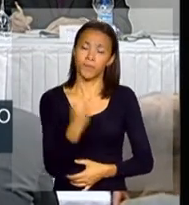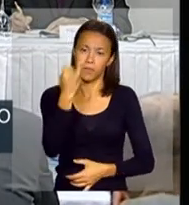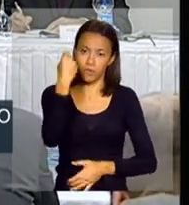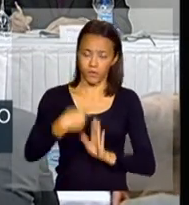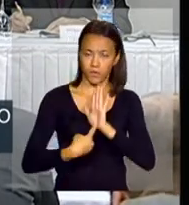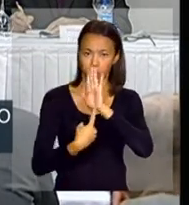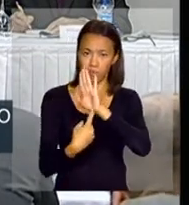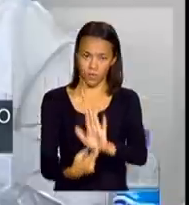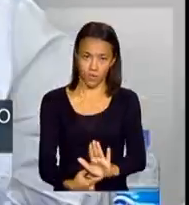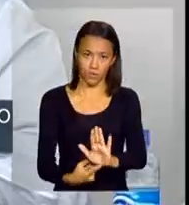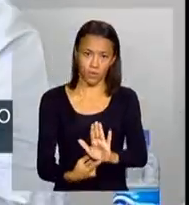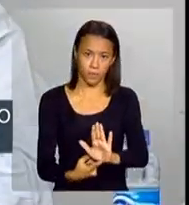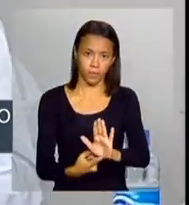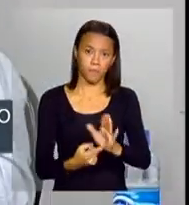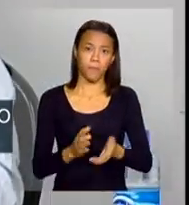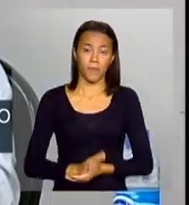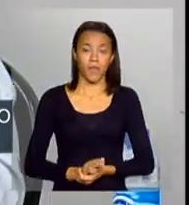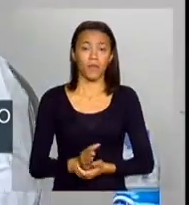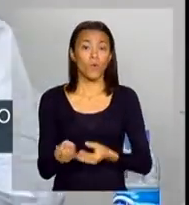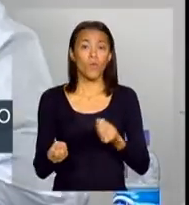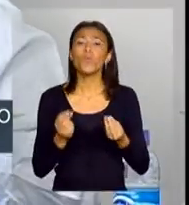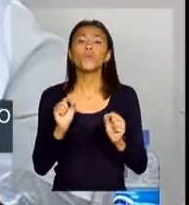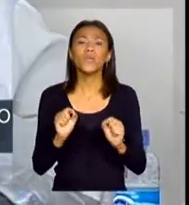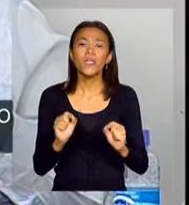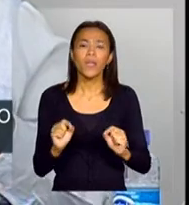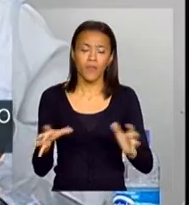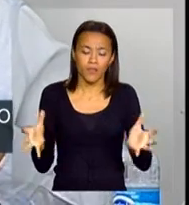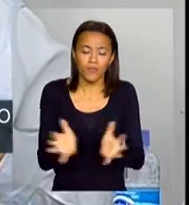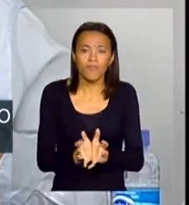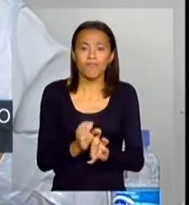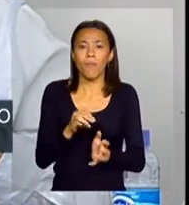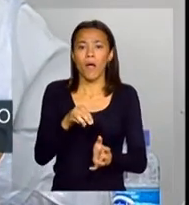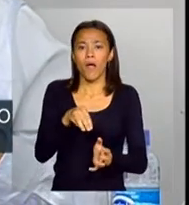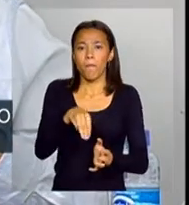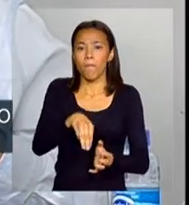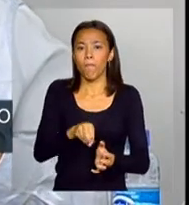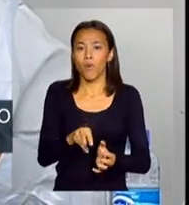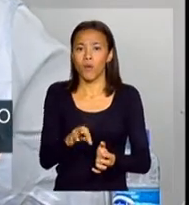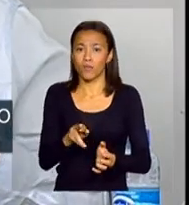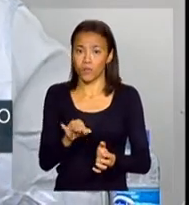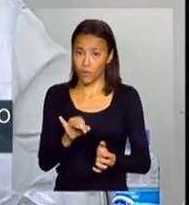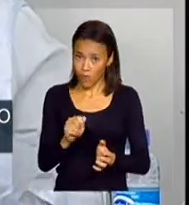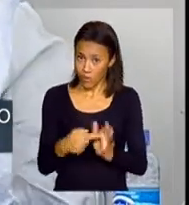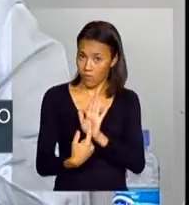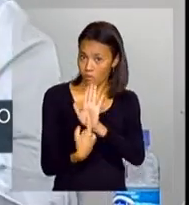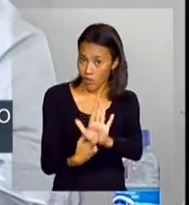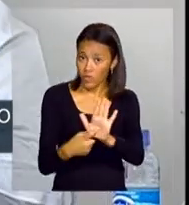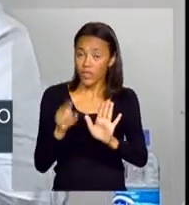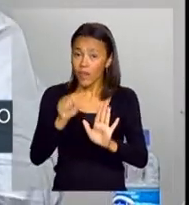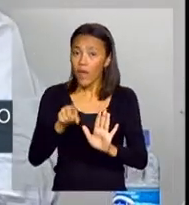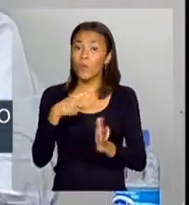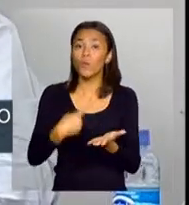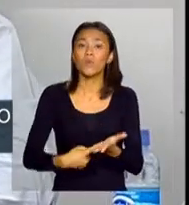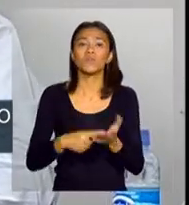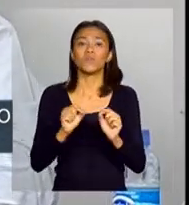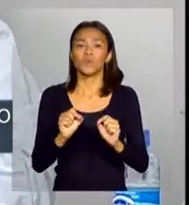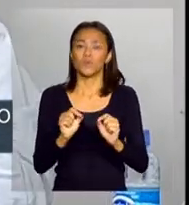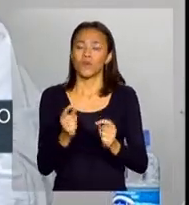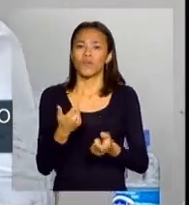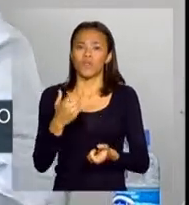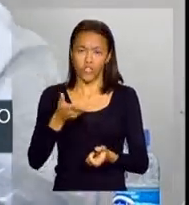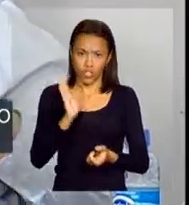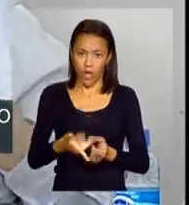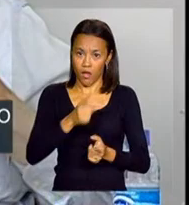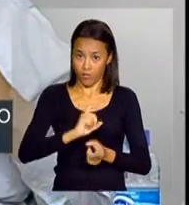mostrar essa visão do que a moratória traz da oportunidade, para dizer também que isso retrata um pouco o que